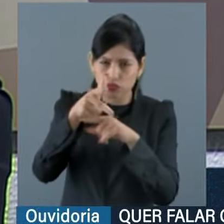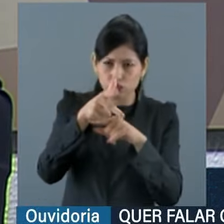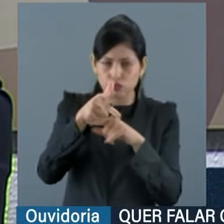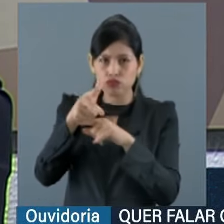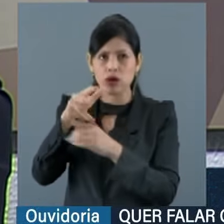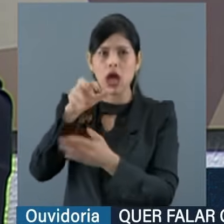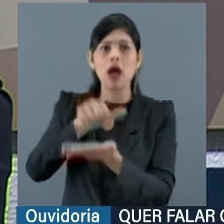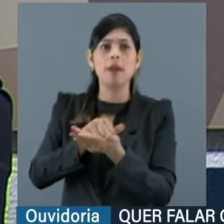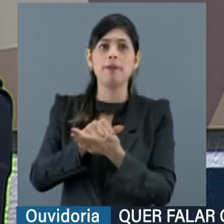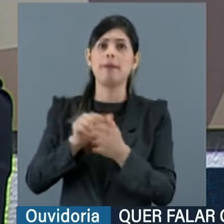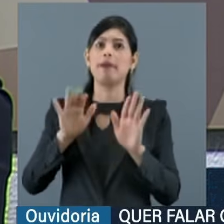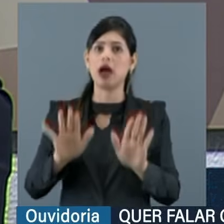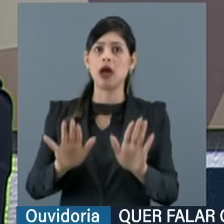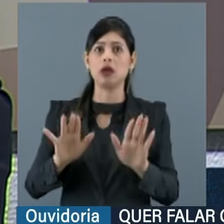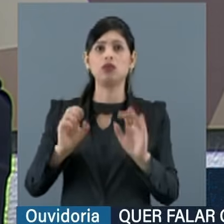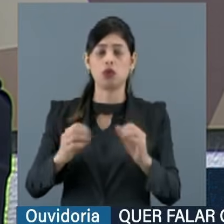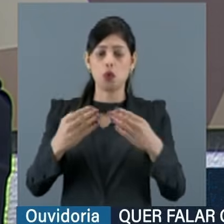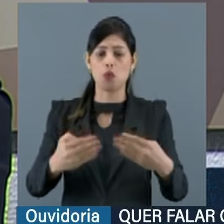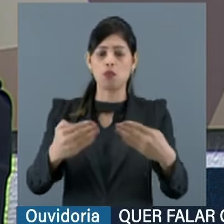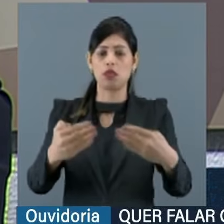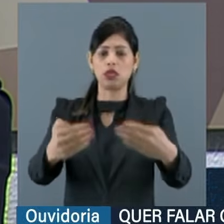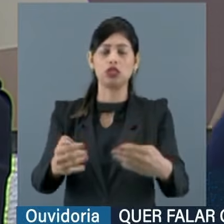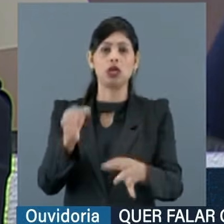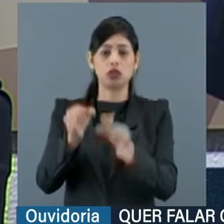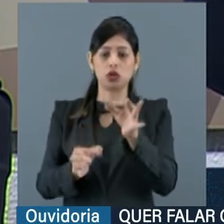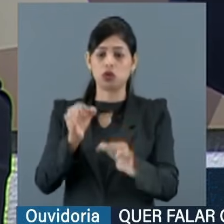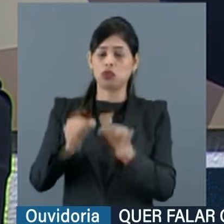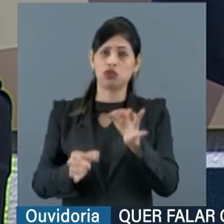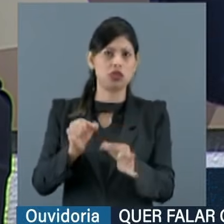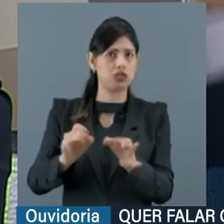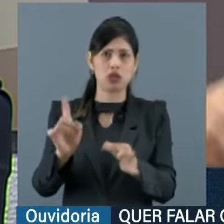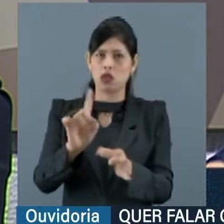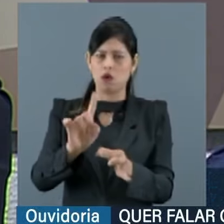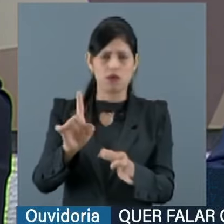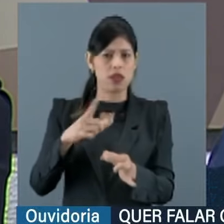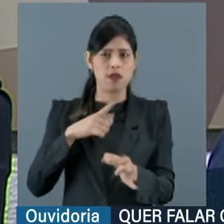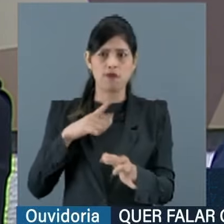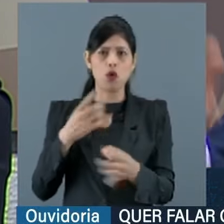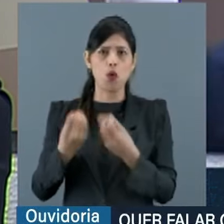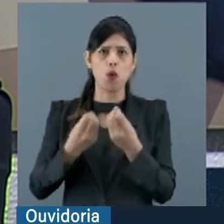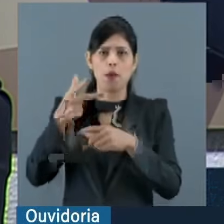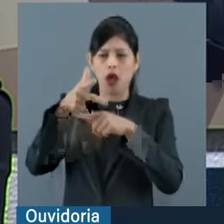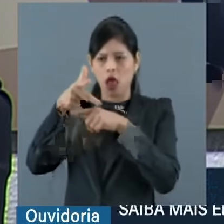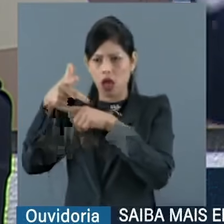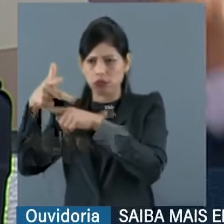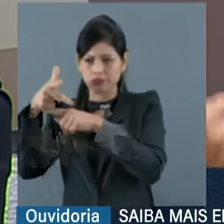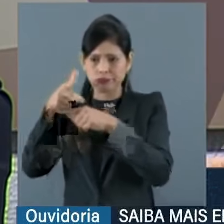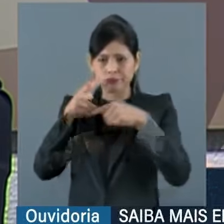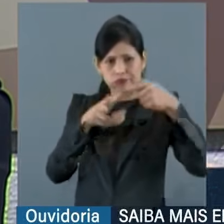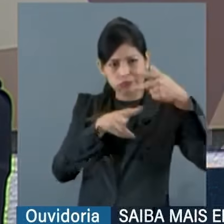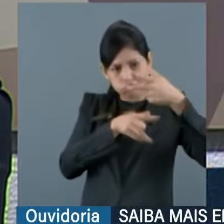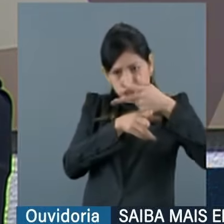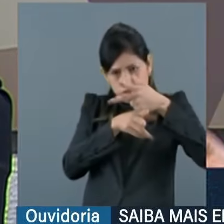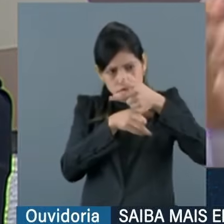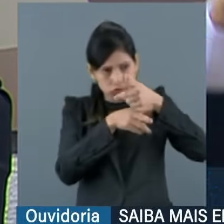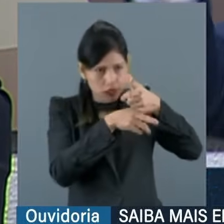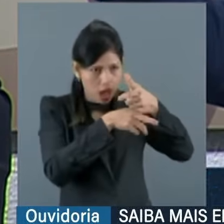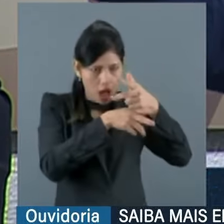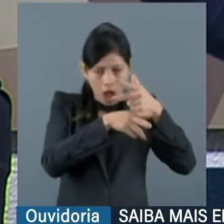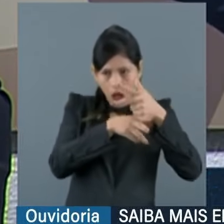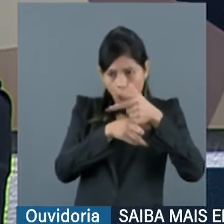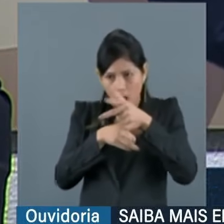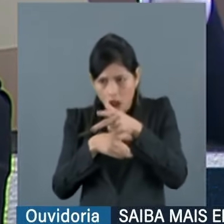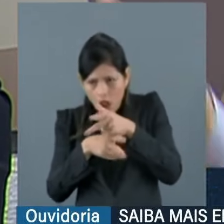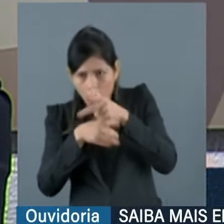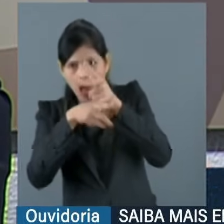invadido em nenhum momento. Então, as câmeras, grande parte delas, funcionam por movimento. Ou seja, se